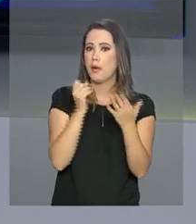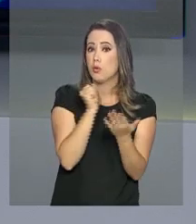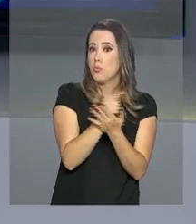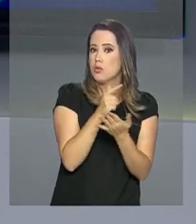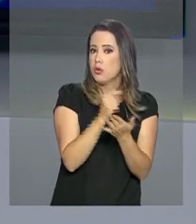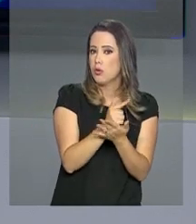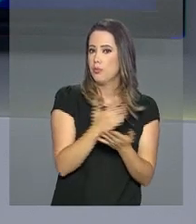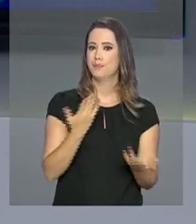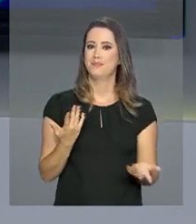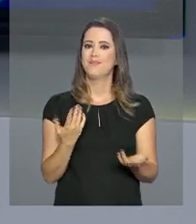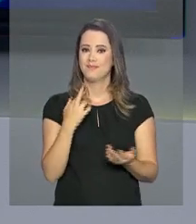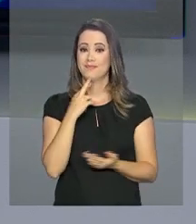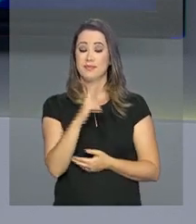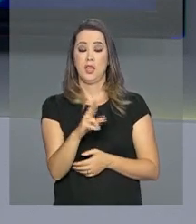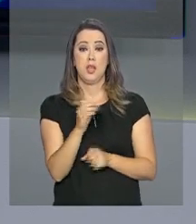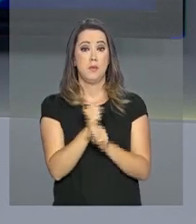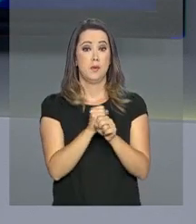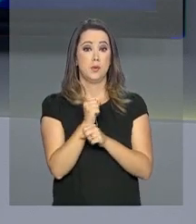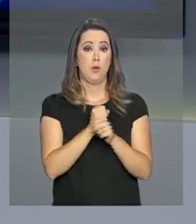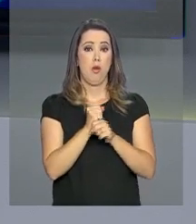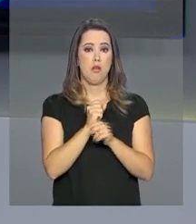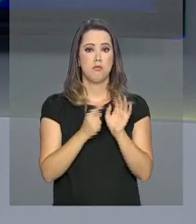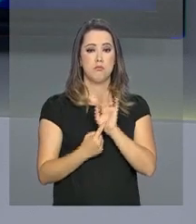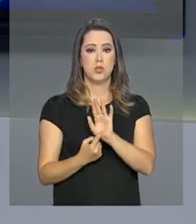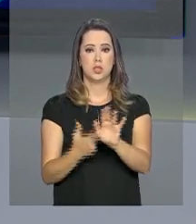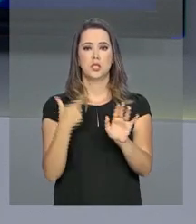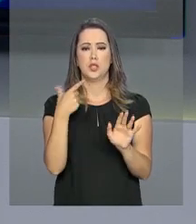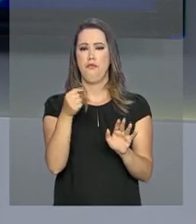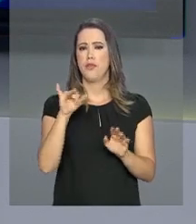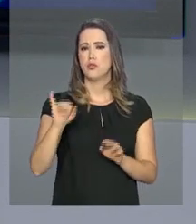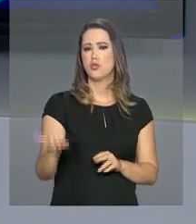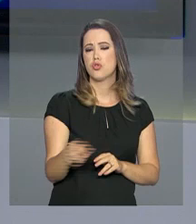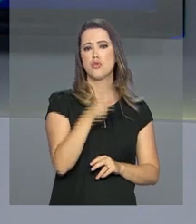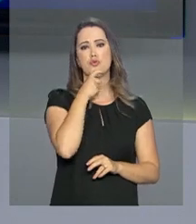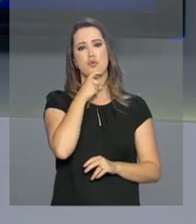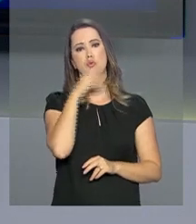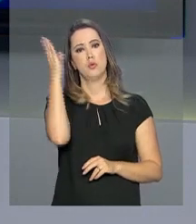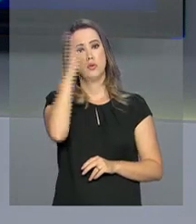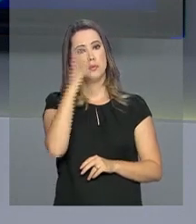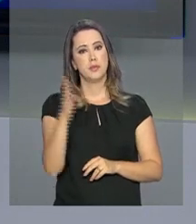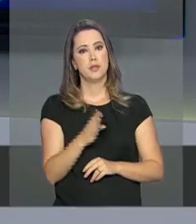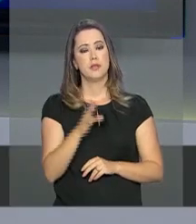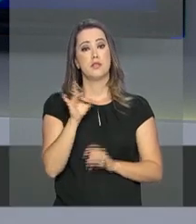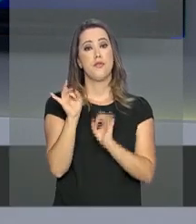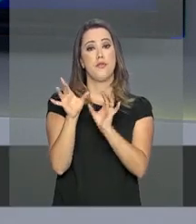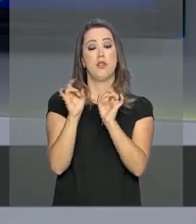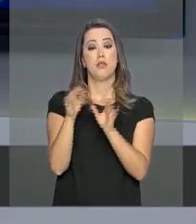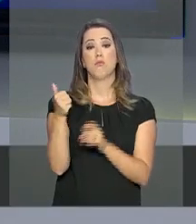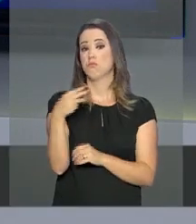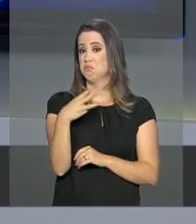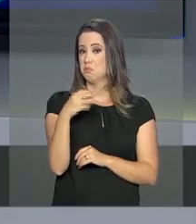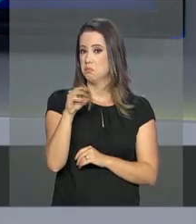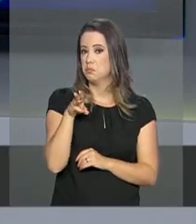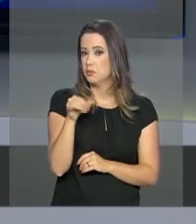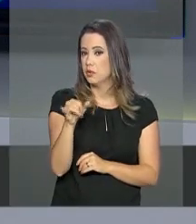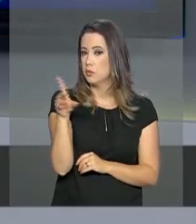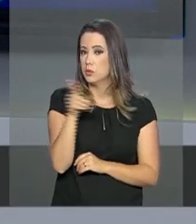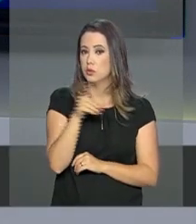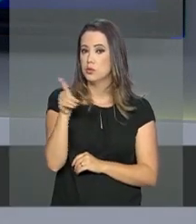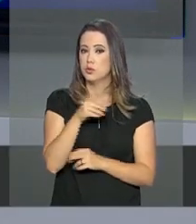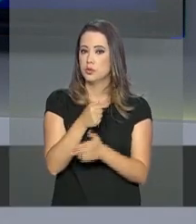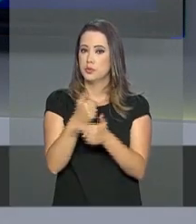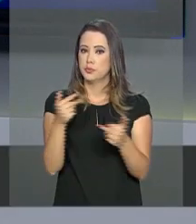o resultado parcial do ano mostra que até 20 de julho o brasil exportou quase 130 bilhões de dólares em